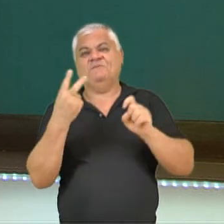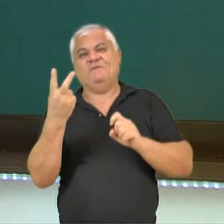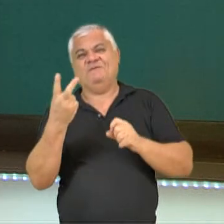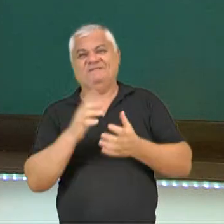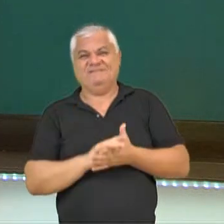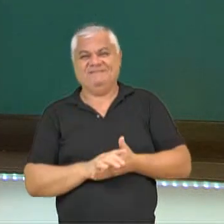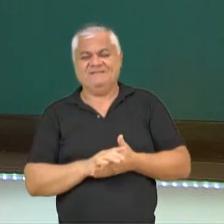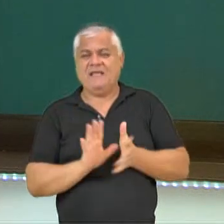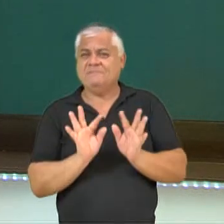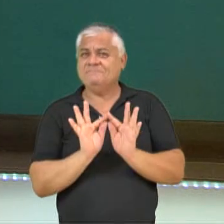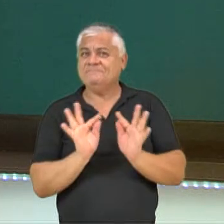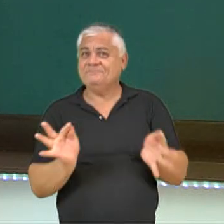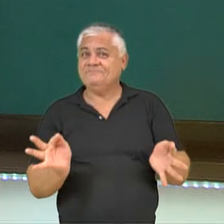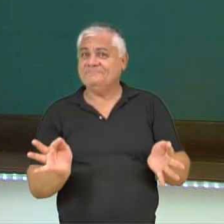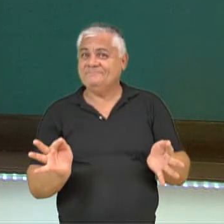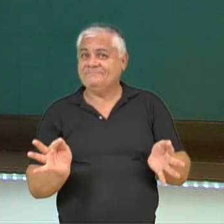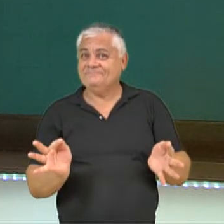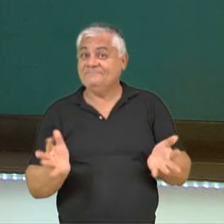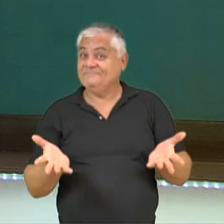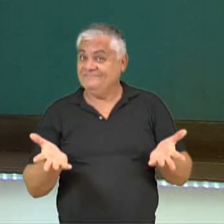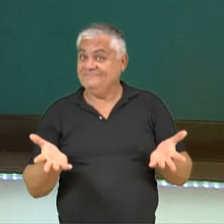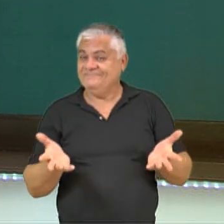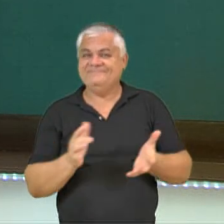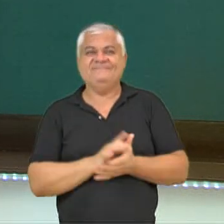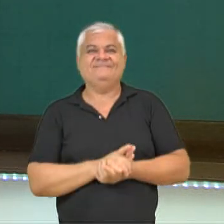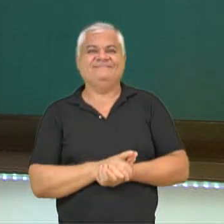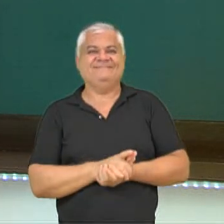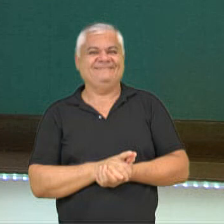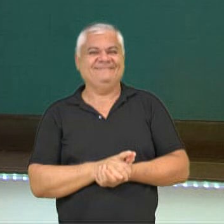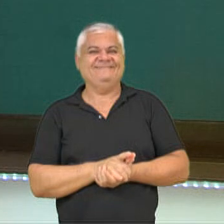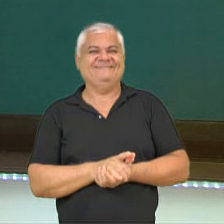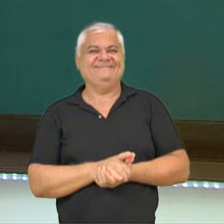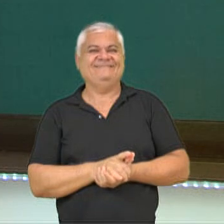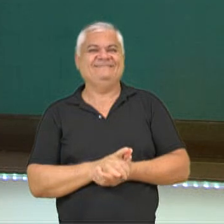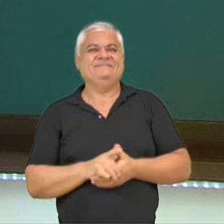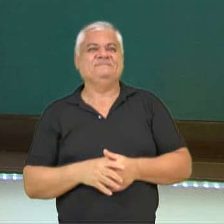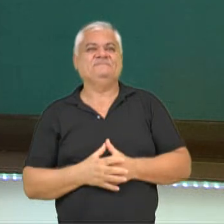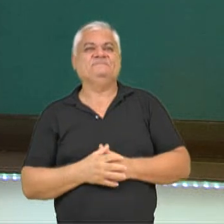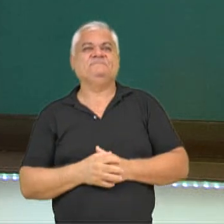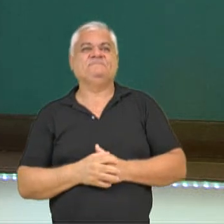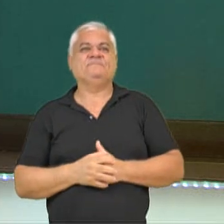bem mais simples, não ficou? Não tem nem o que contestar, né?